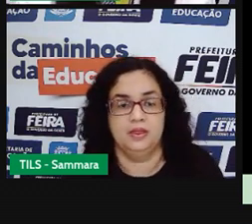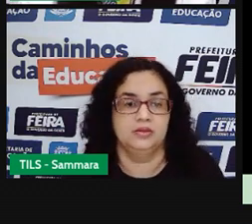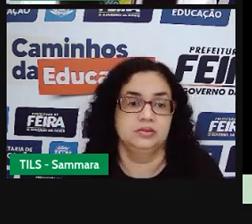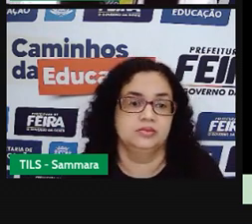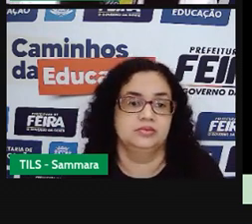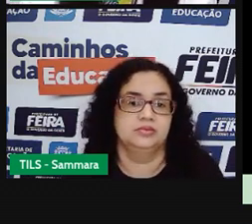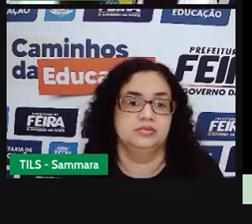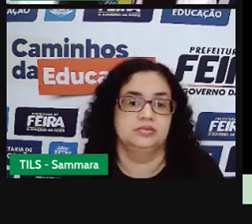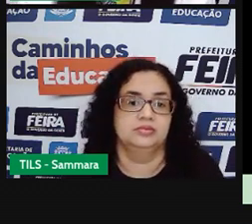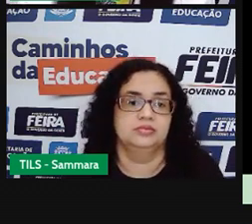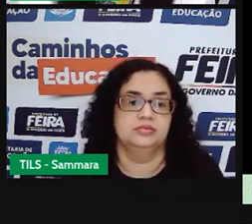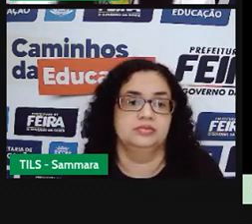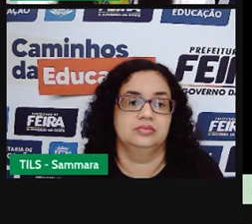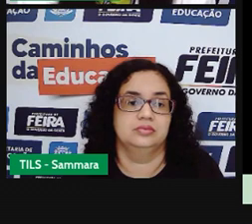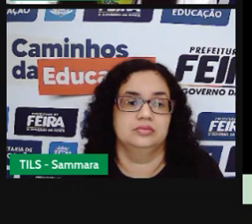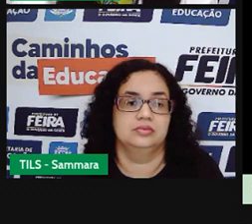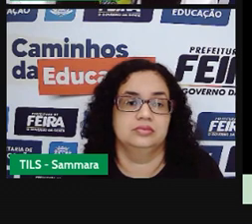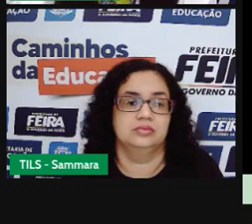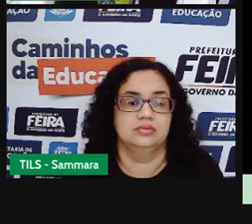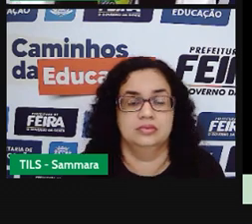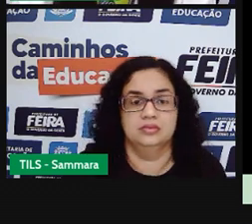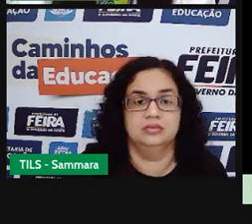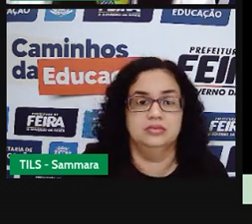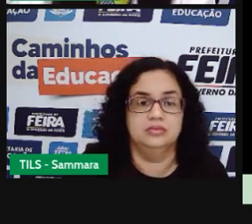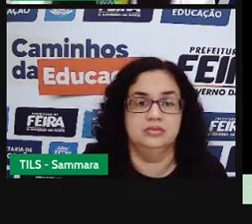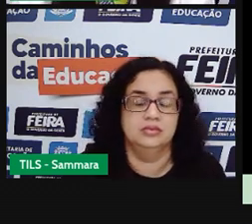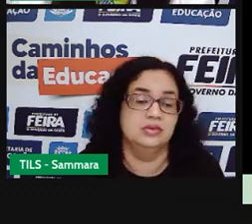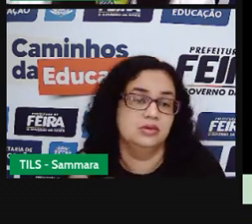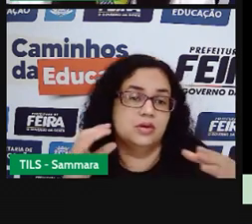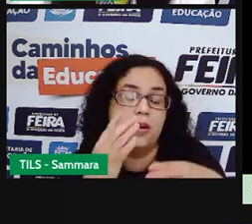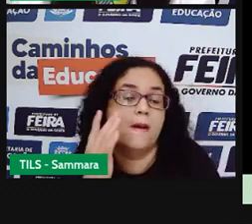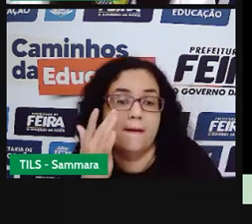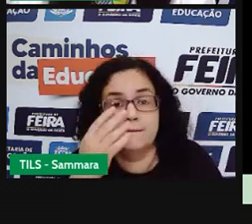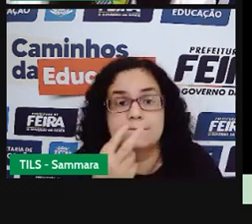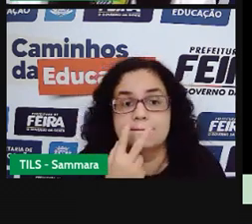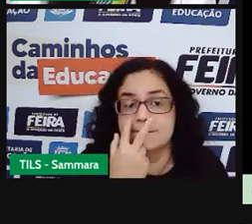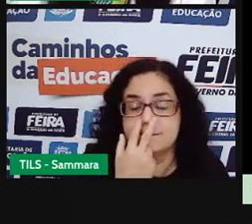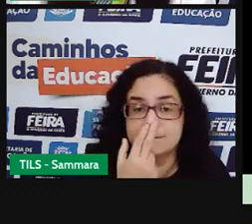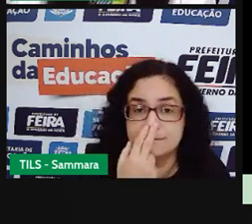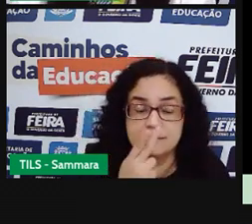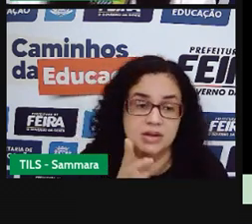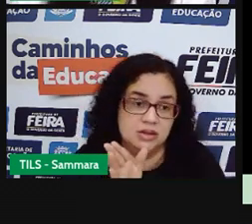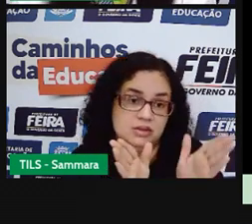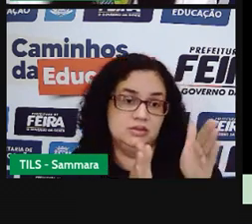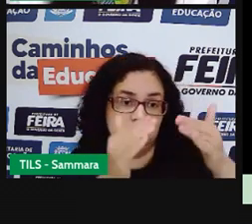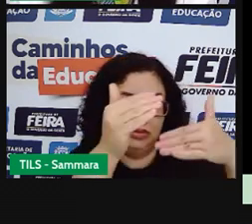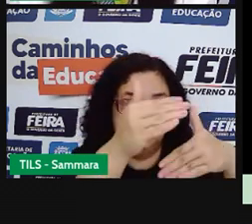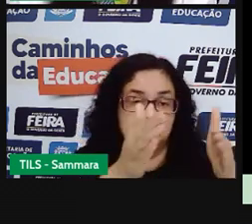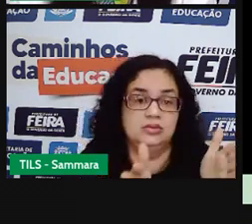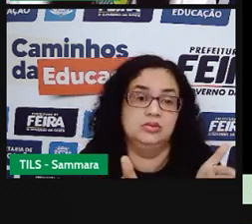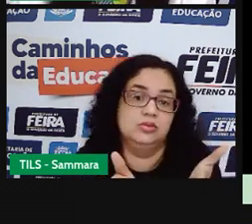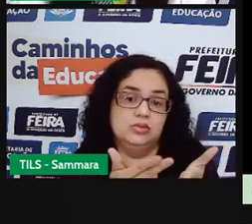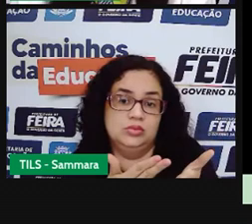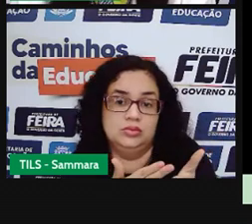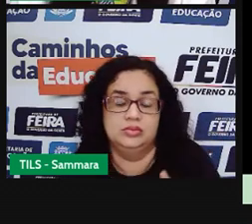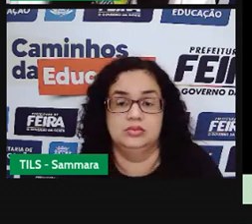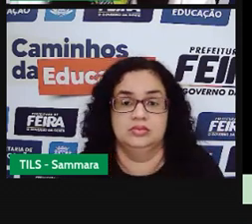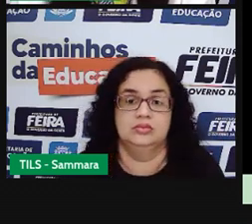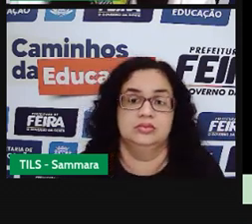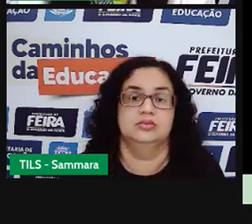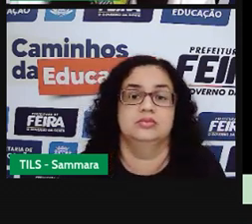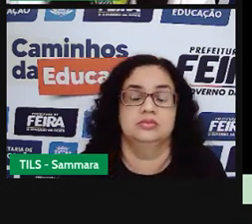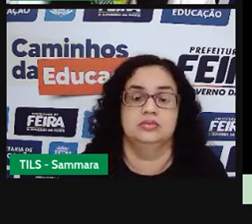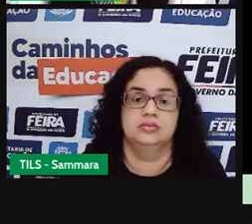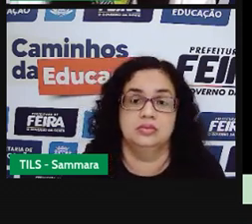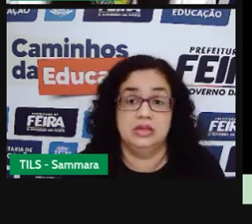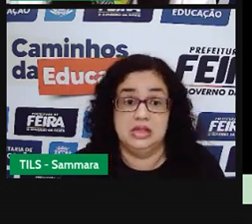assemelha o que serve né o formato aí nessa figura espacial acho que é bem como o nome já